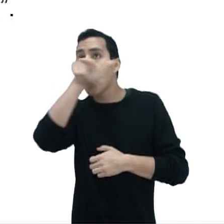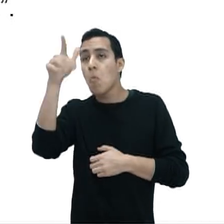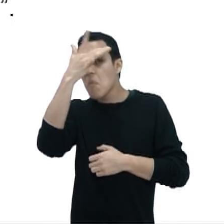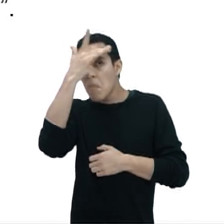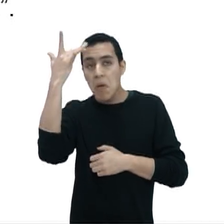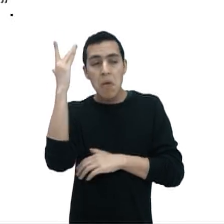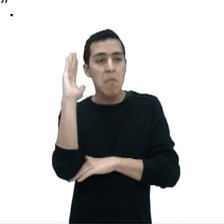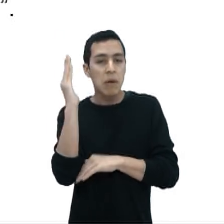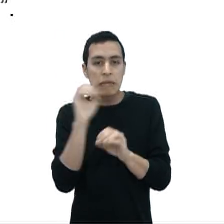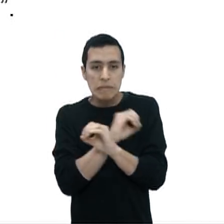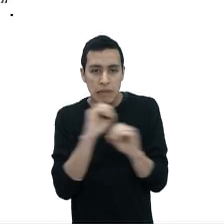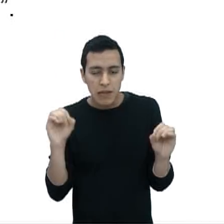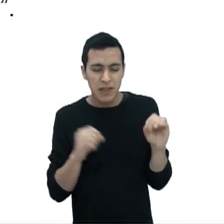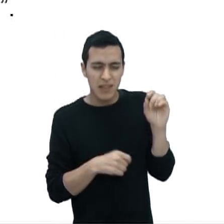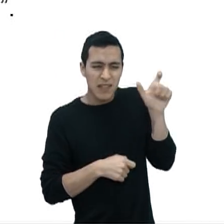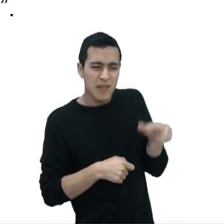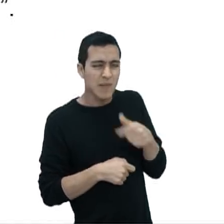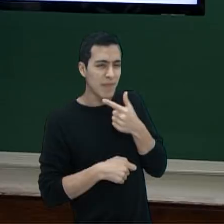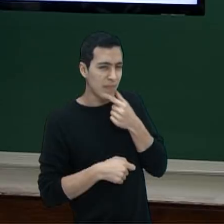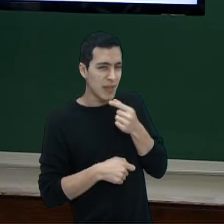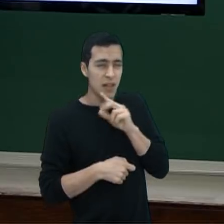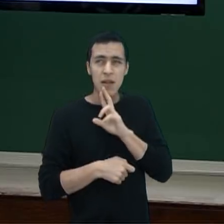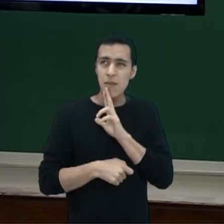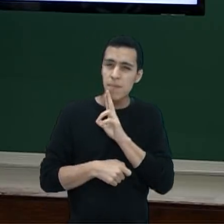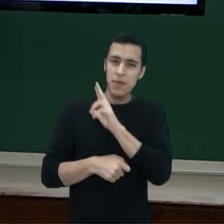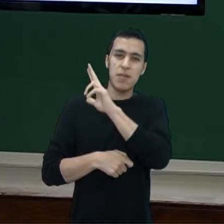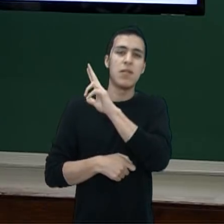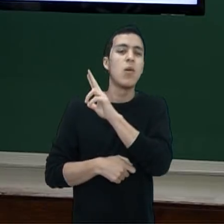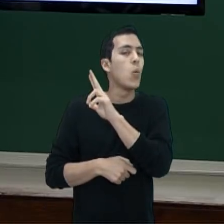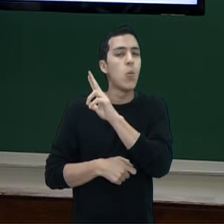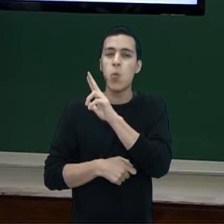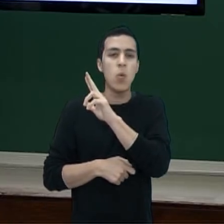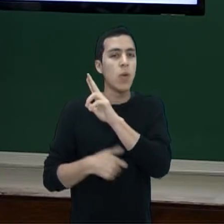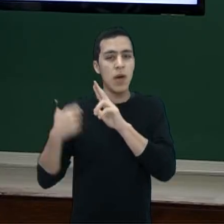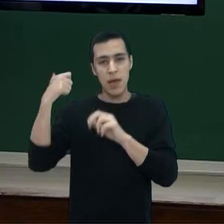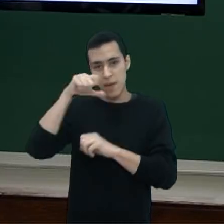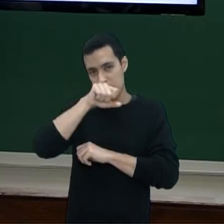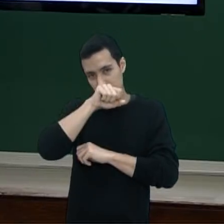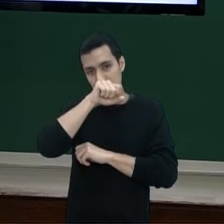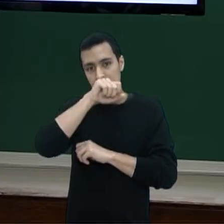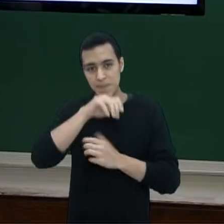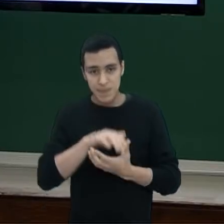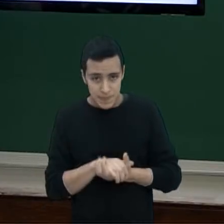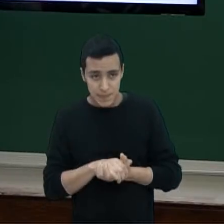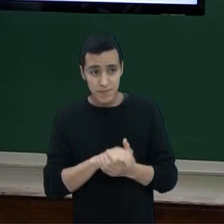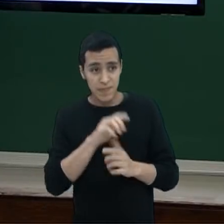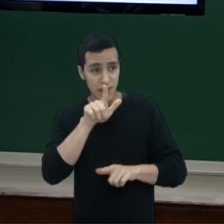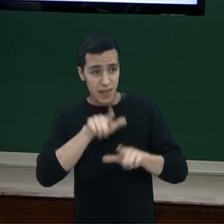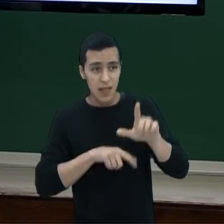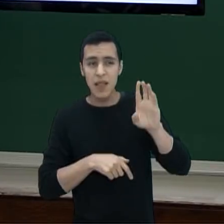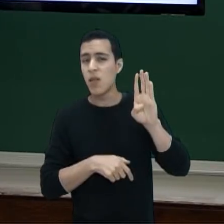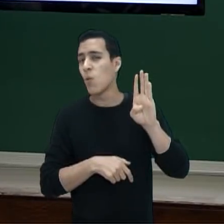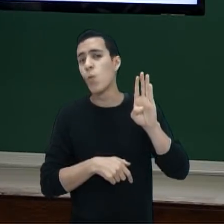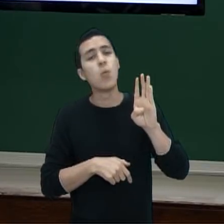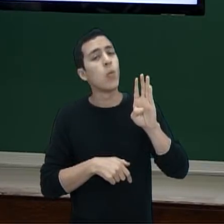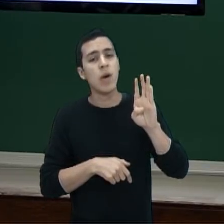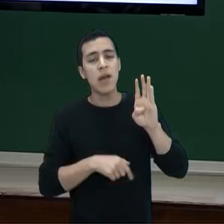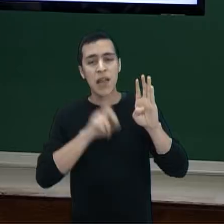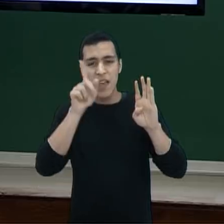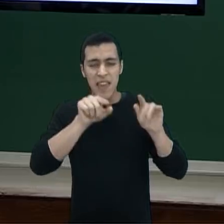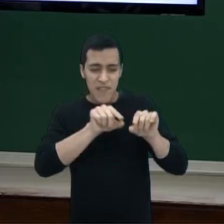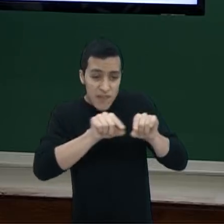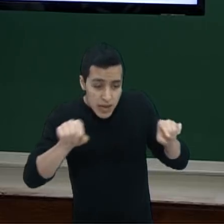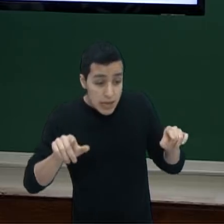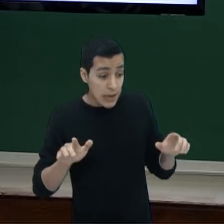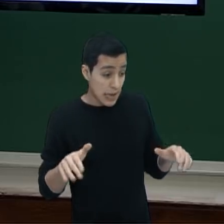de madeira. Né? A fala do Felipe ali respondendo, né, a mãe dele. Na letra B, a gente tem ali a